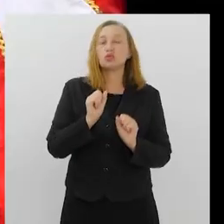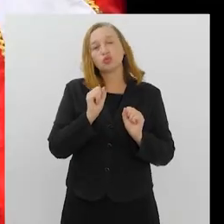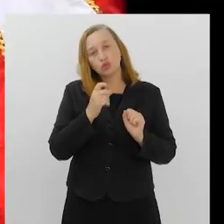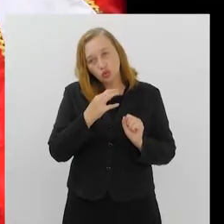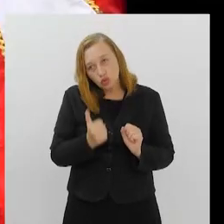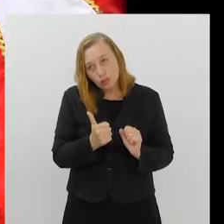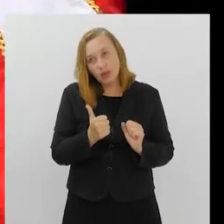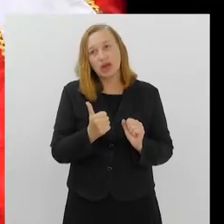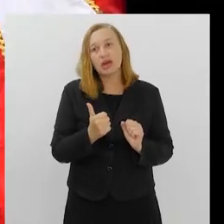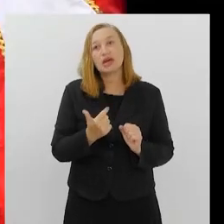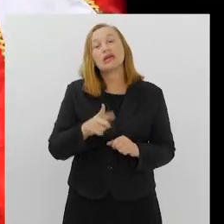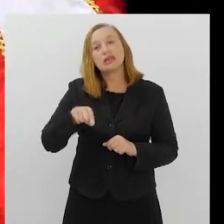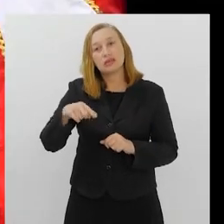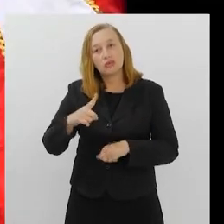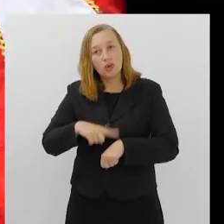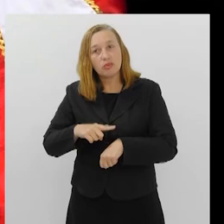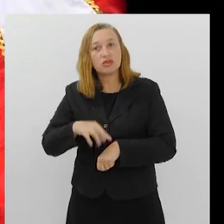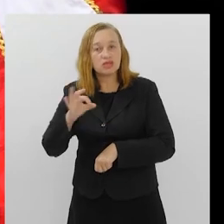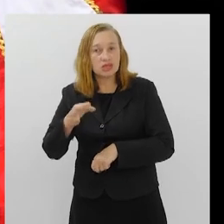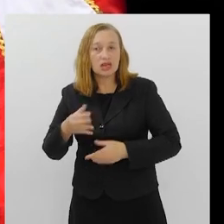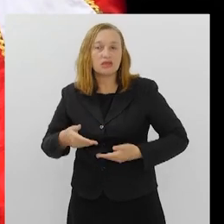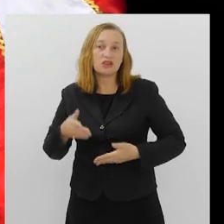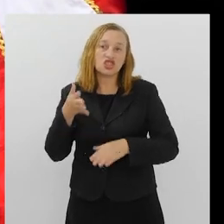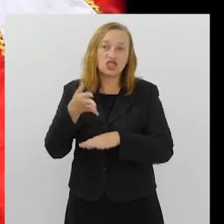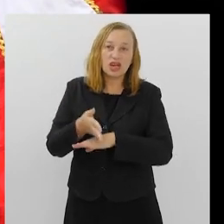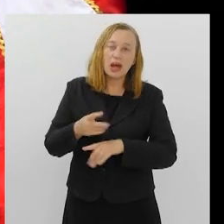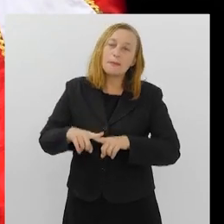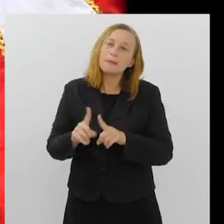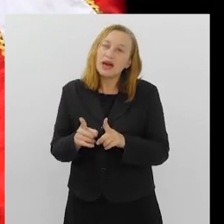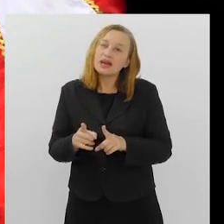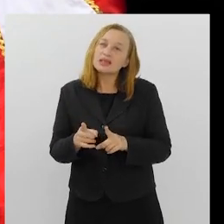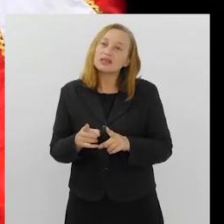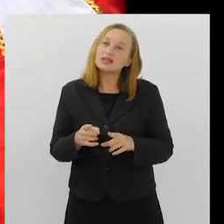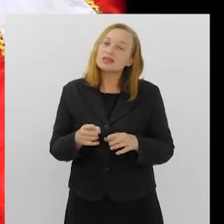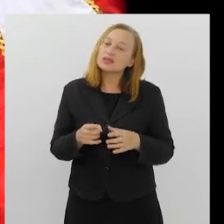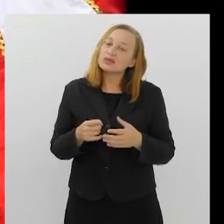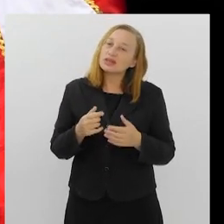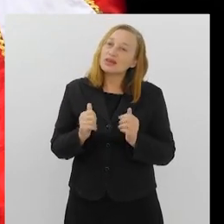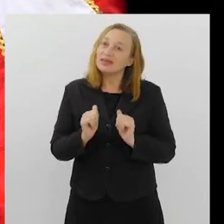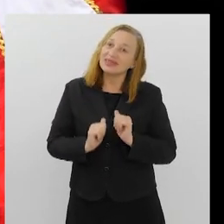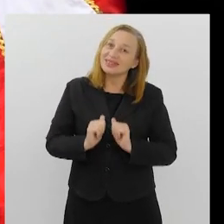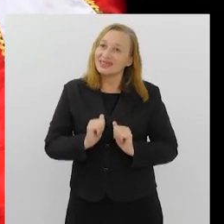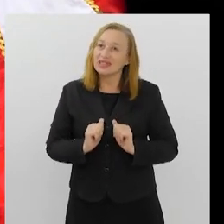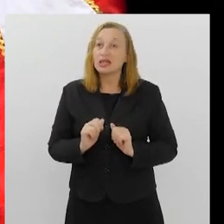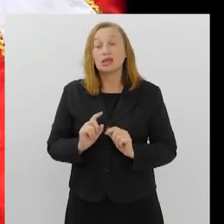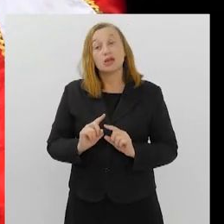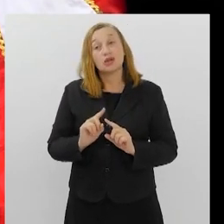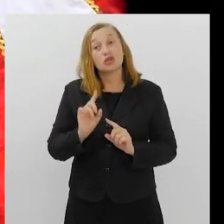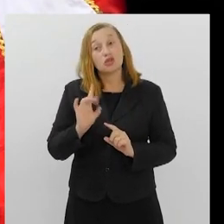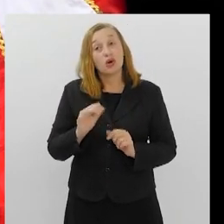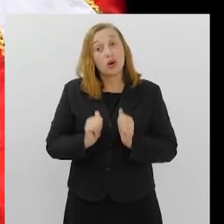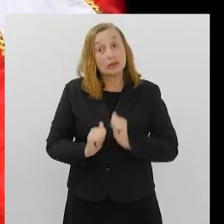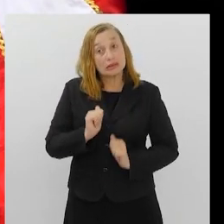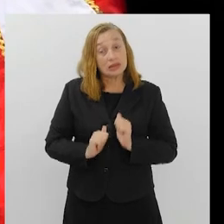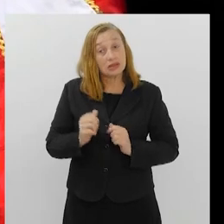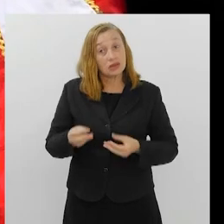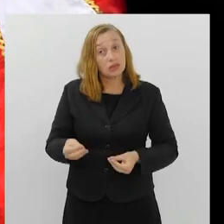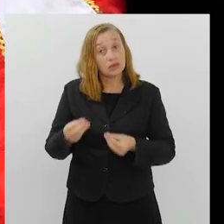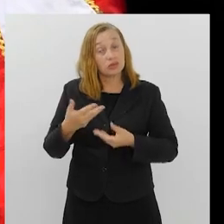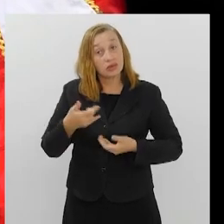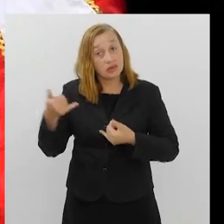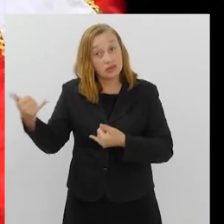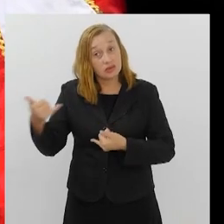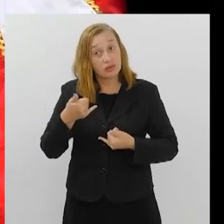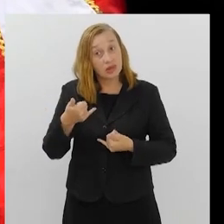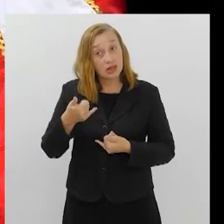mas se não for, tudo bem, uma hora ou outra, meu momento vai chegar. Mas, por um lado, eu estava criando uma expectativazinha. Eu só fiquei ansiosa quando